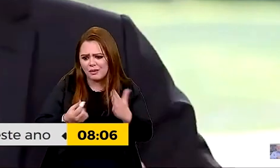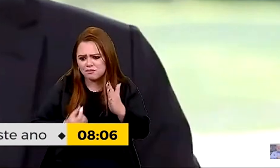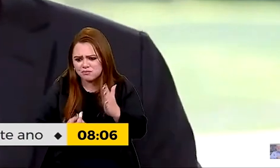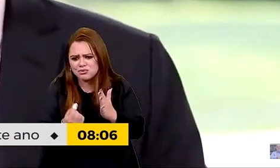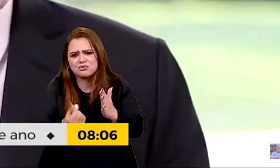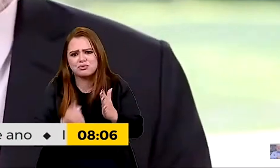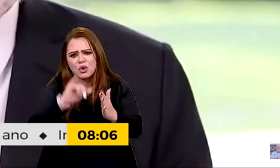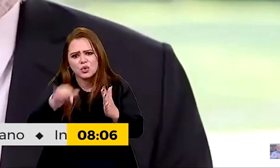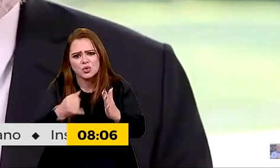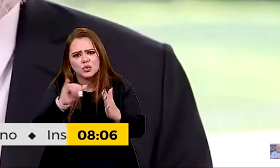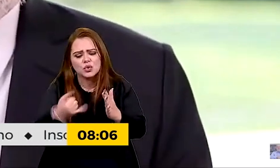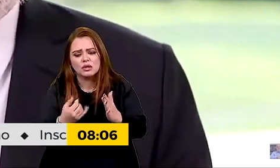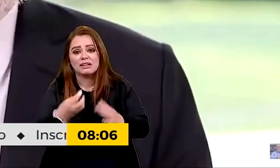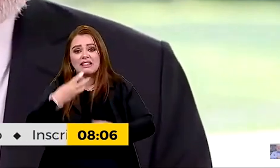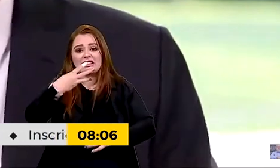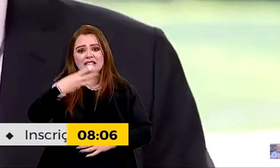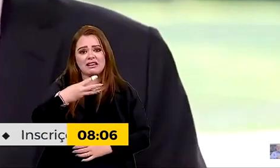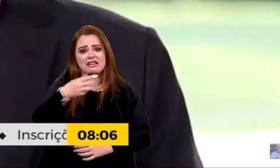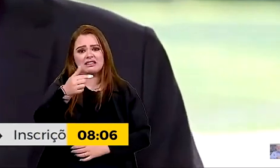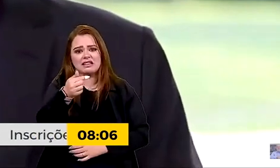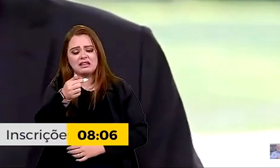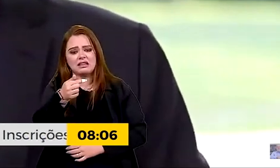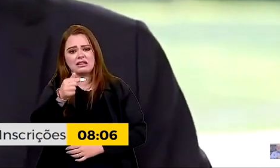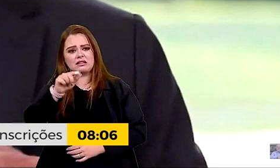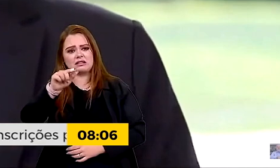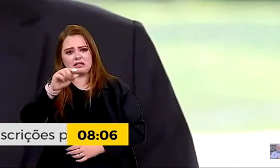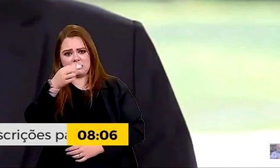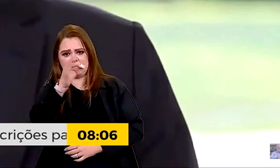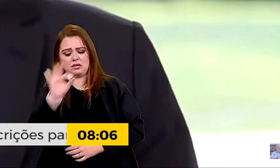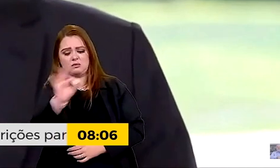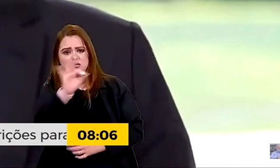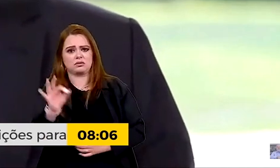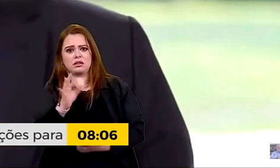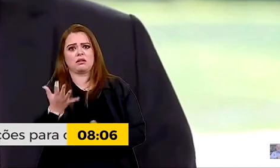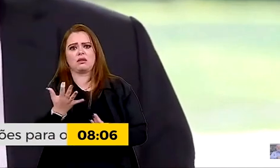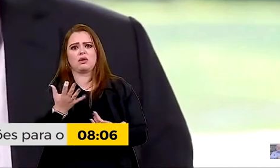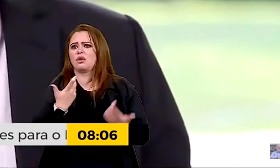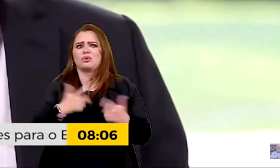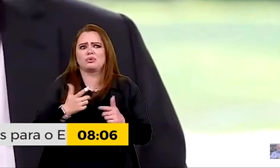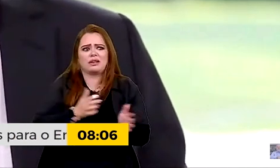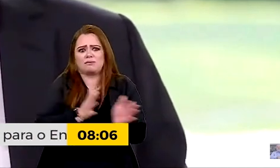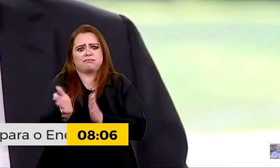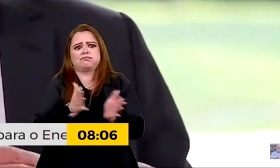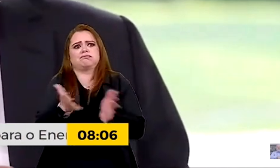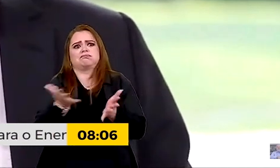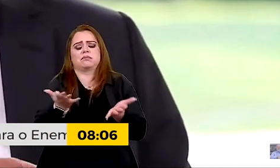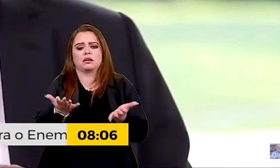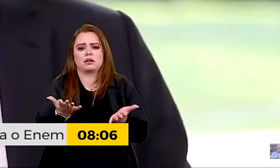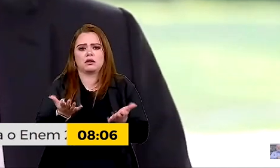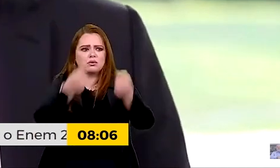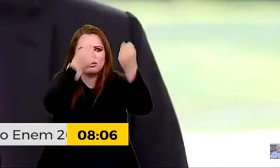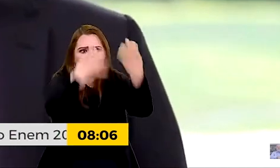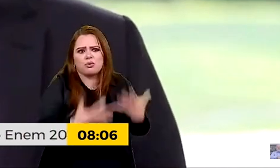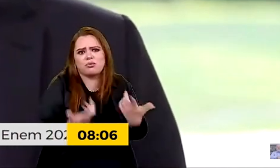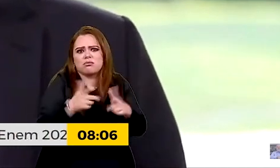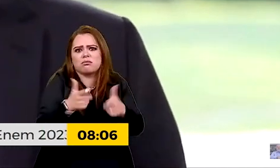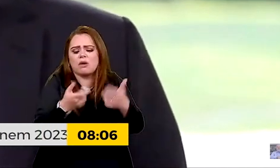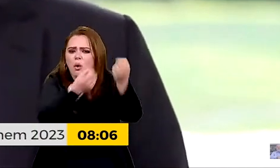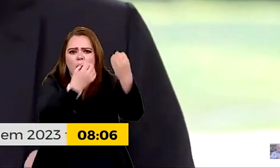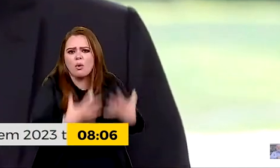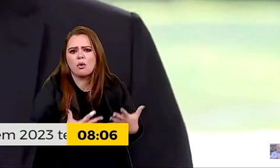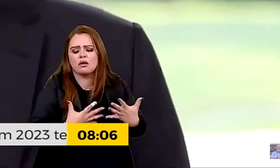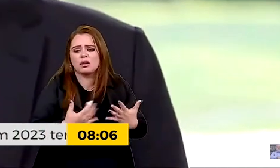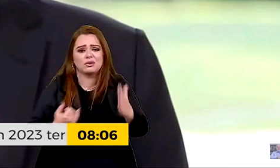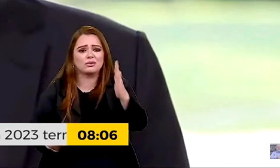75 com uma inflação a 4,5%. não tem nenhum sentido não tem nenhuma explicação nós não temos não temos inflação de demanda